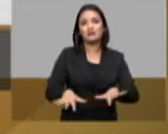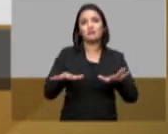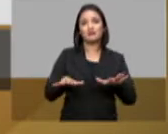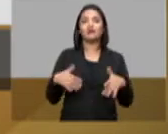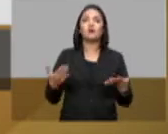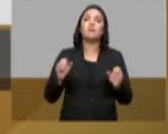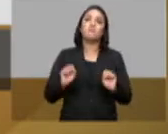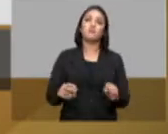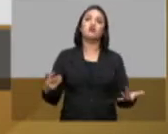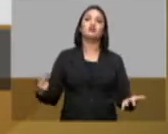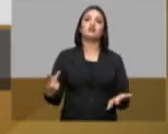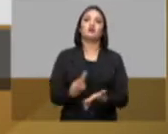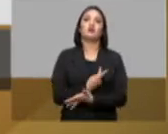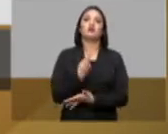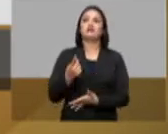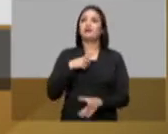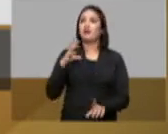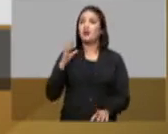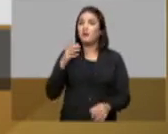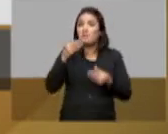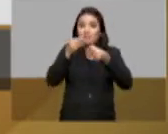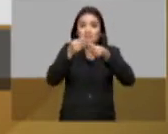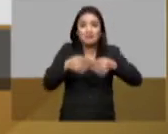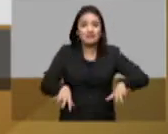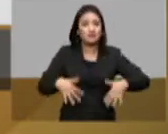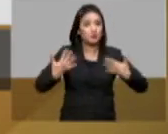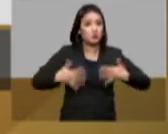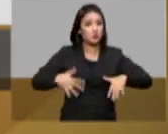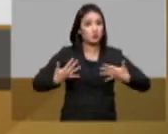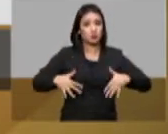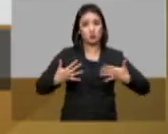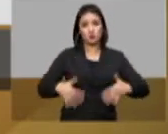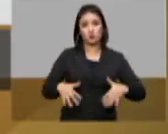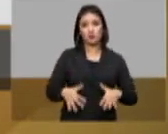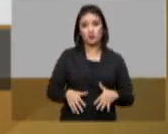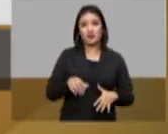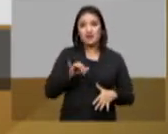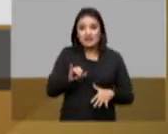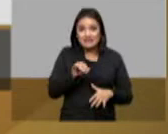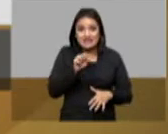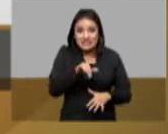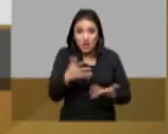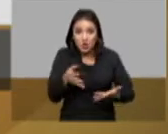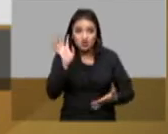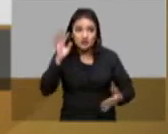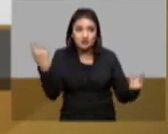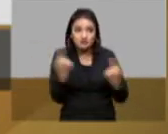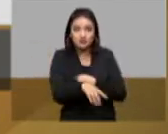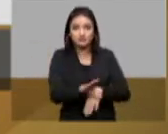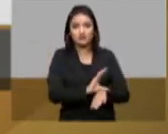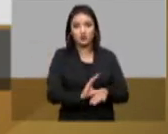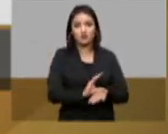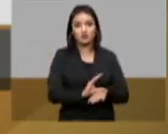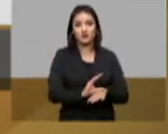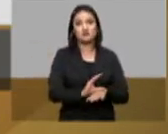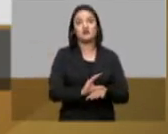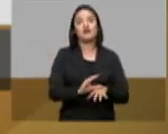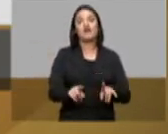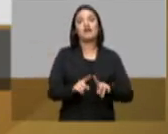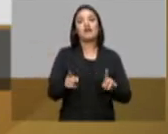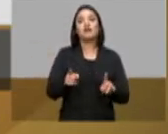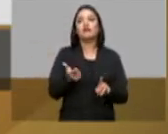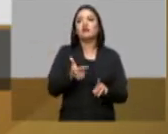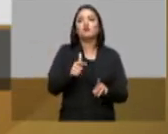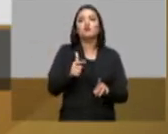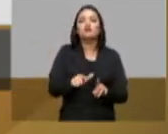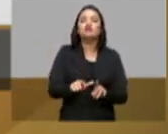de sofrer um dano enorme em relação à eventual declaração de inconstitucionalidade que deixasse de considerar a modulação de